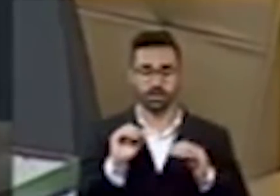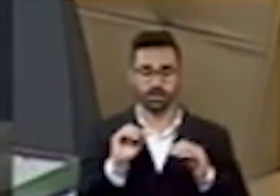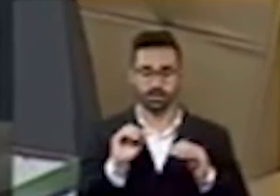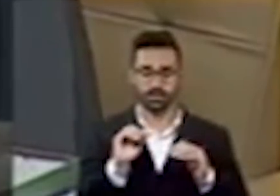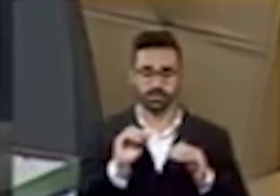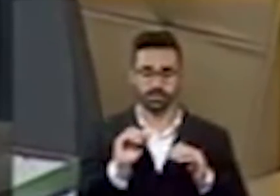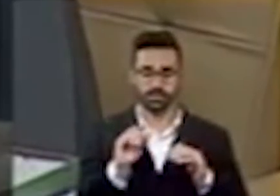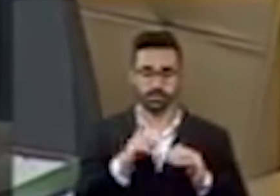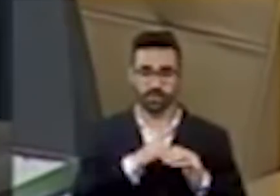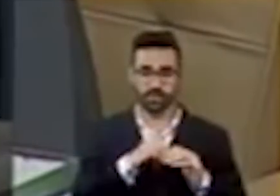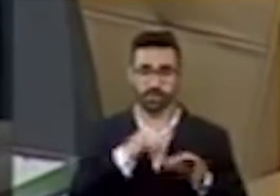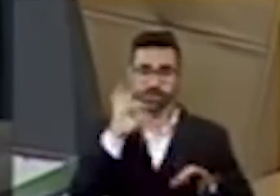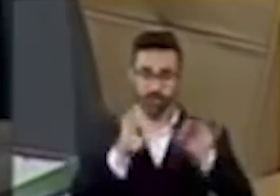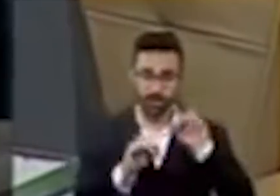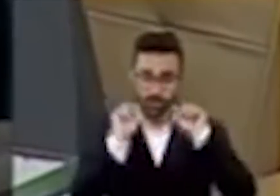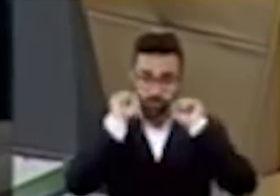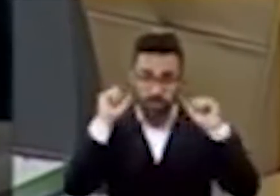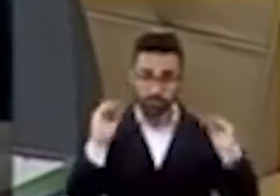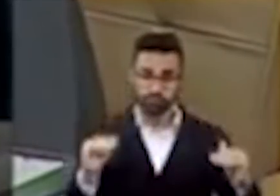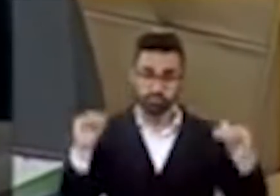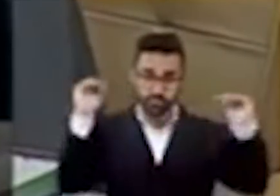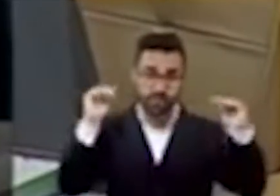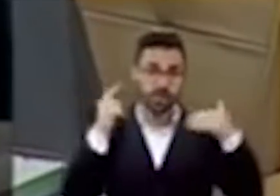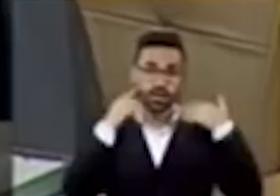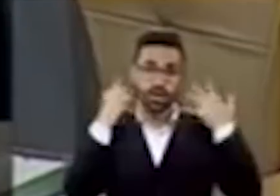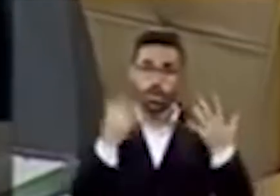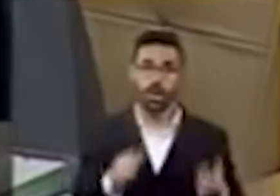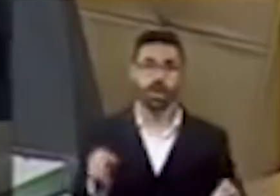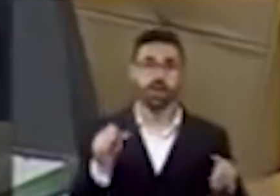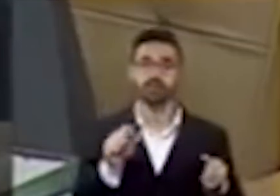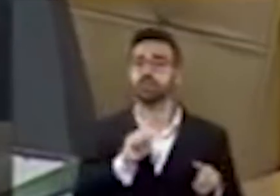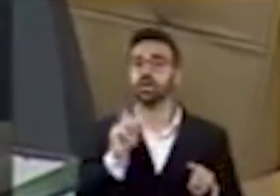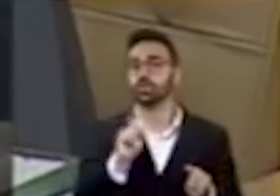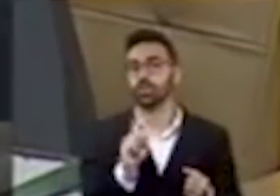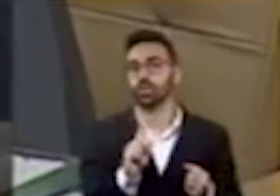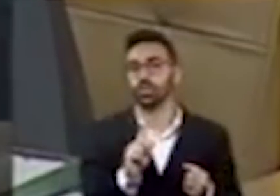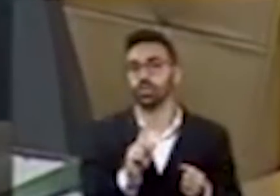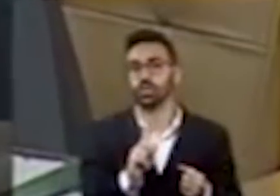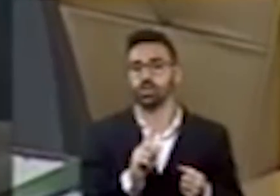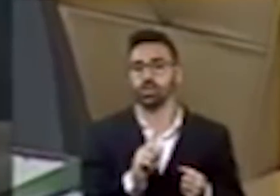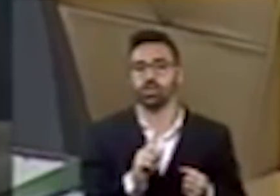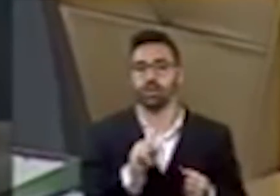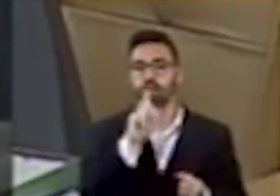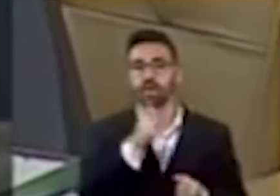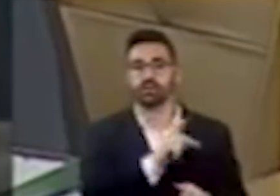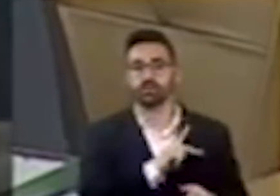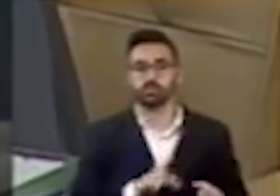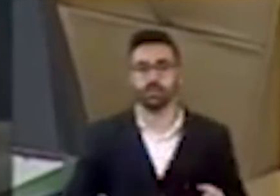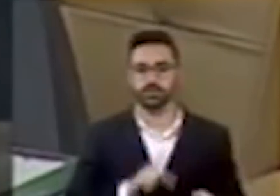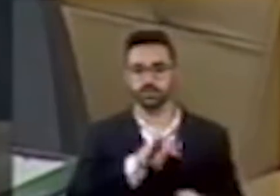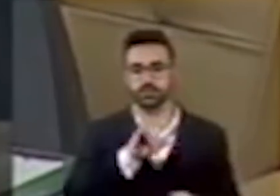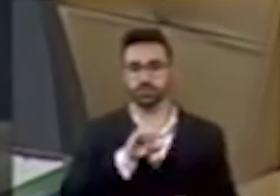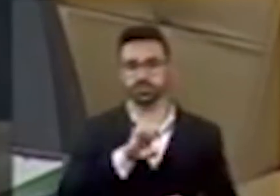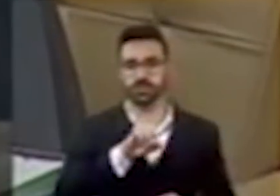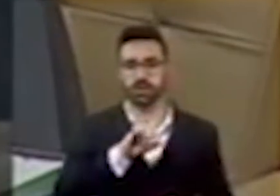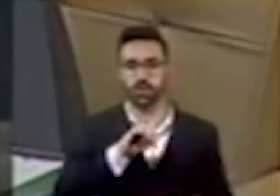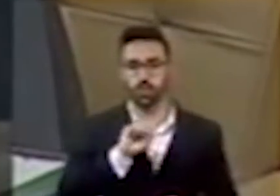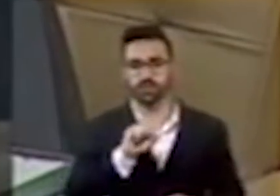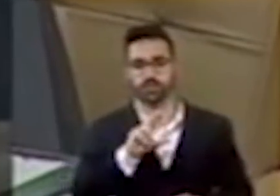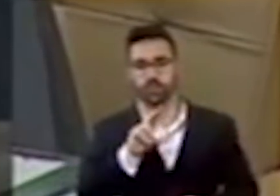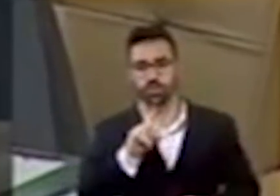decisão em que rejeitou o pedido de anulação do indulto concedido pelo ex-presidente José Luiz